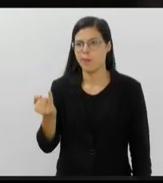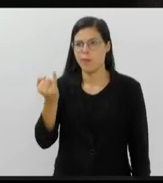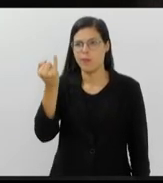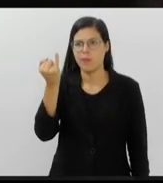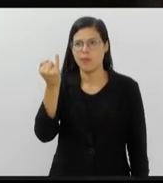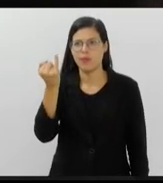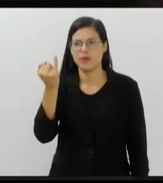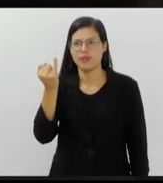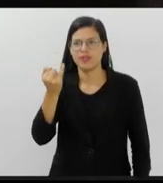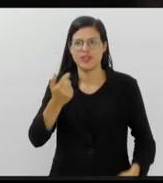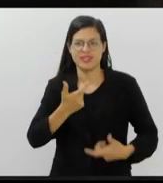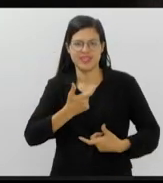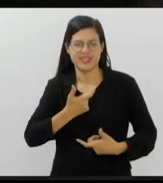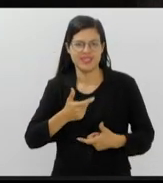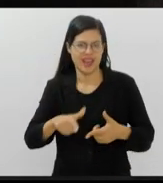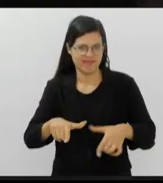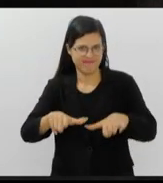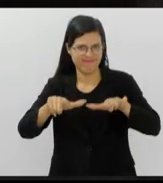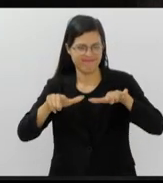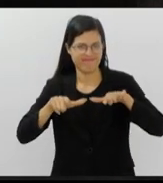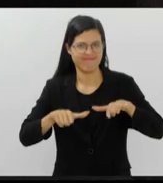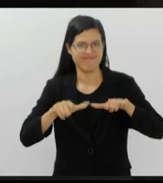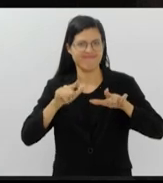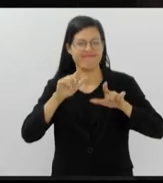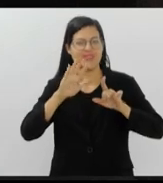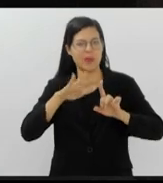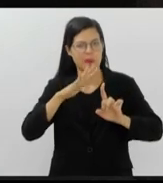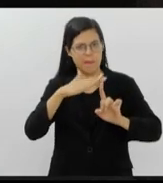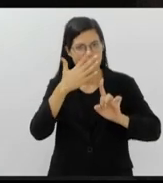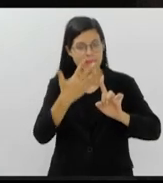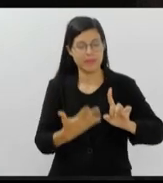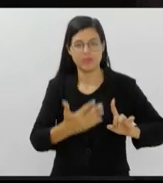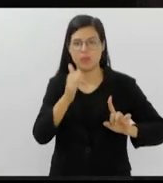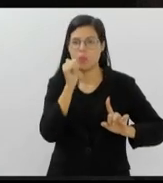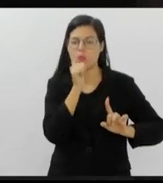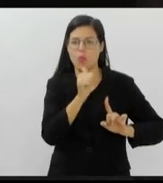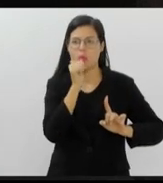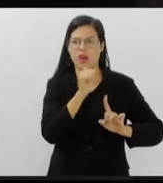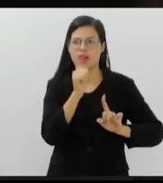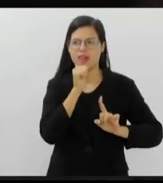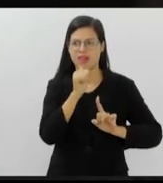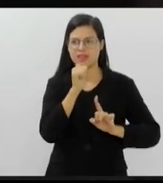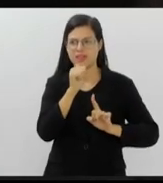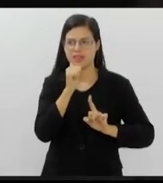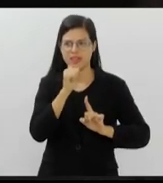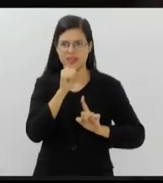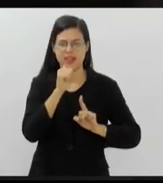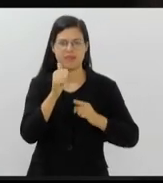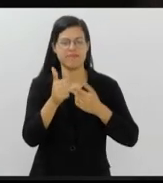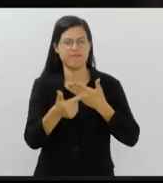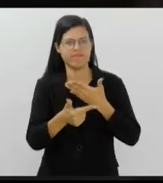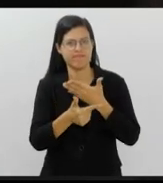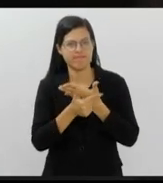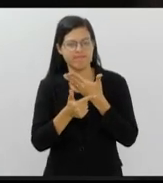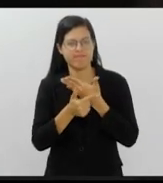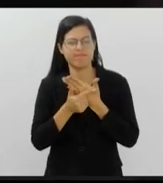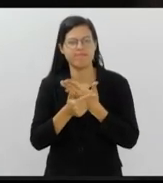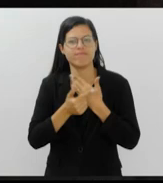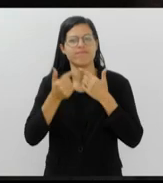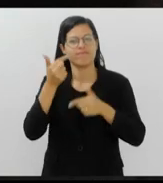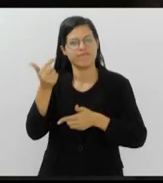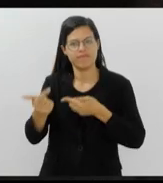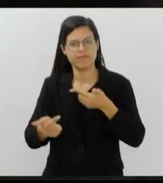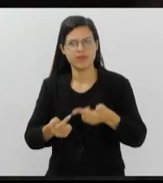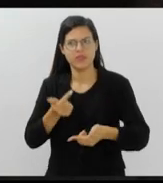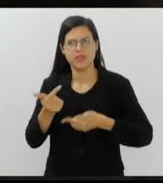encomenda recebida que homenageia as mulheres que, no âmbito das suas funções, prestam